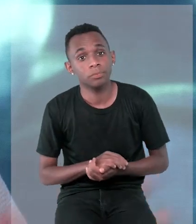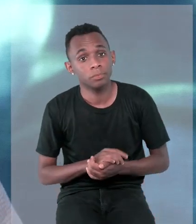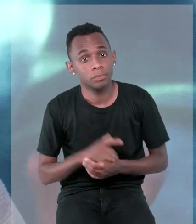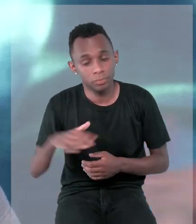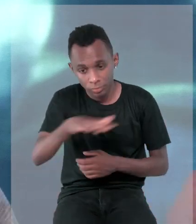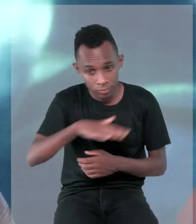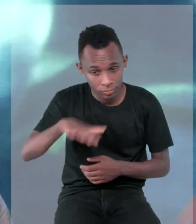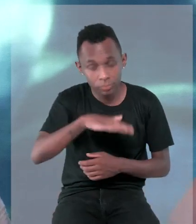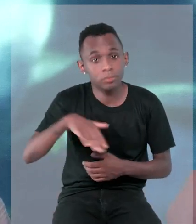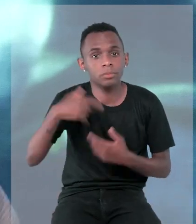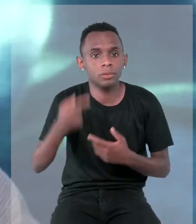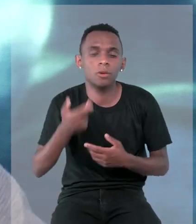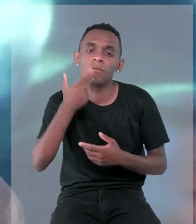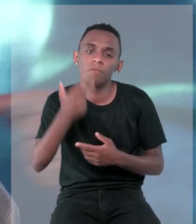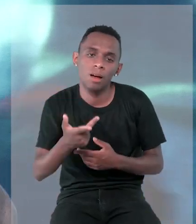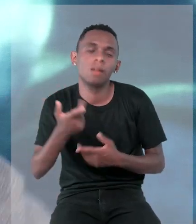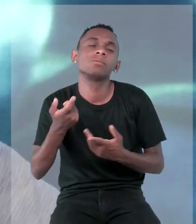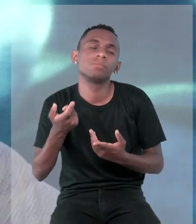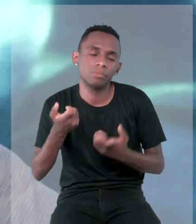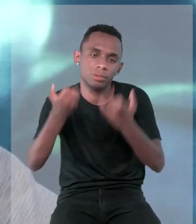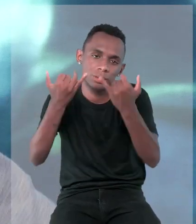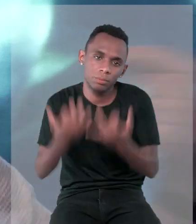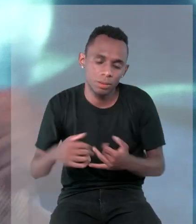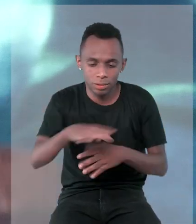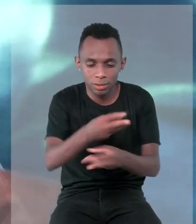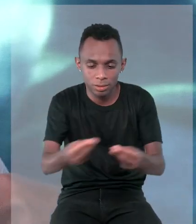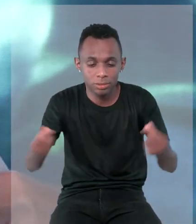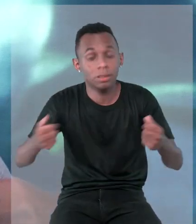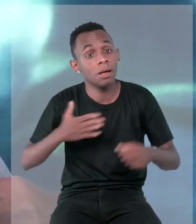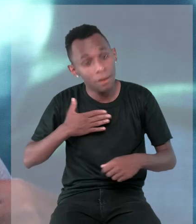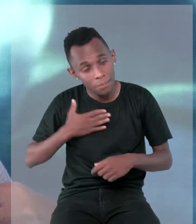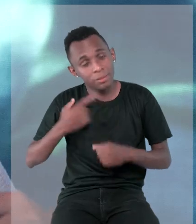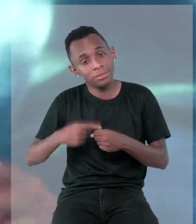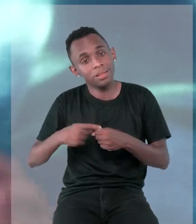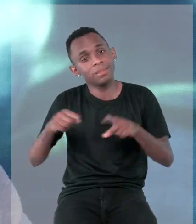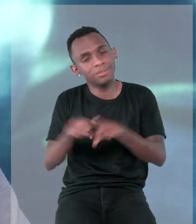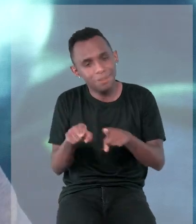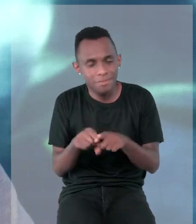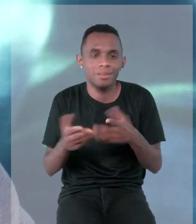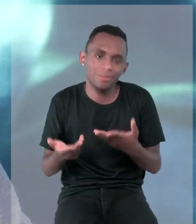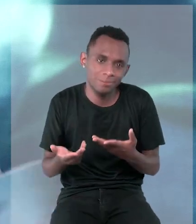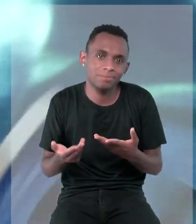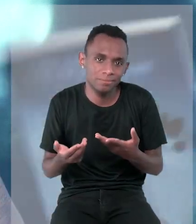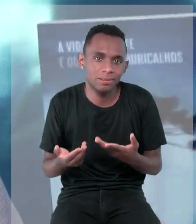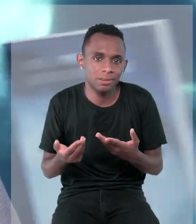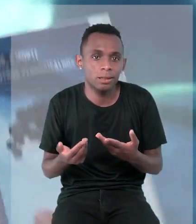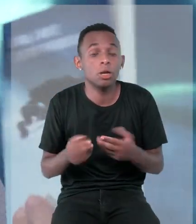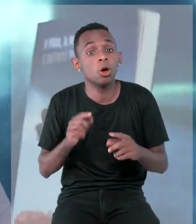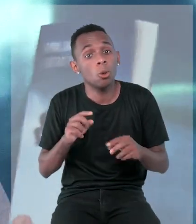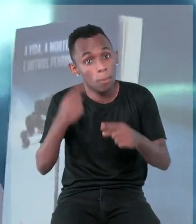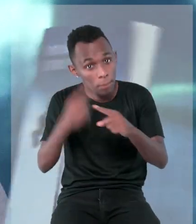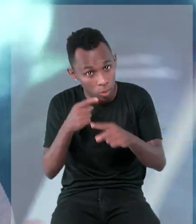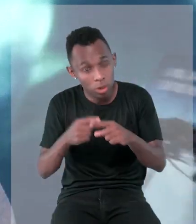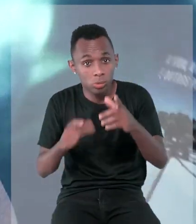na Mantiqueira, que eu falo aqui, que é a terra dele e a minha terra também. Então, o motivo